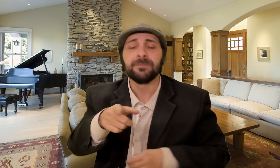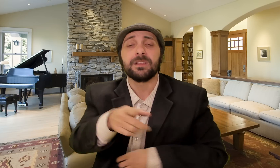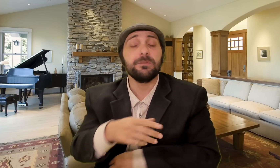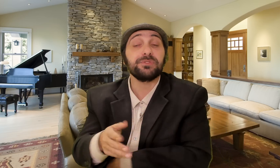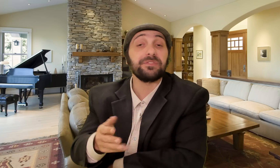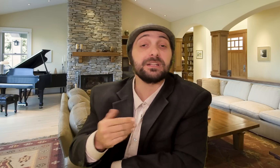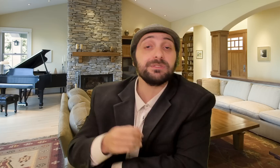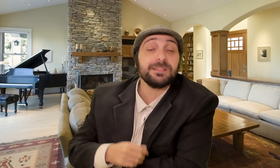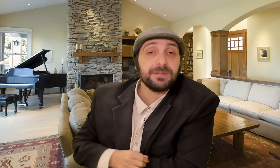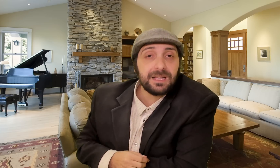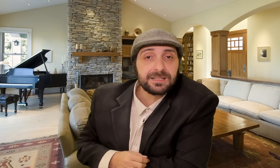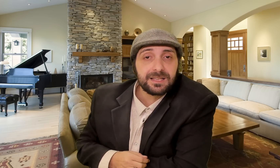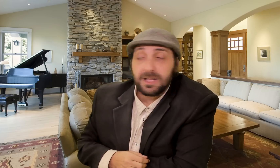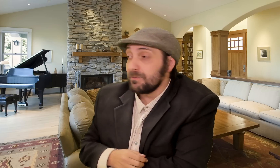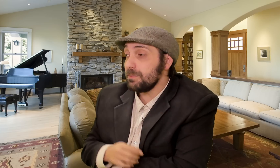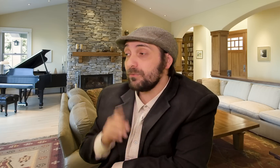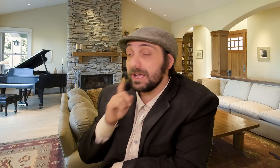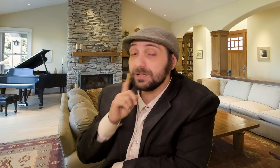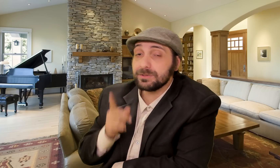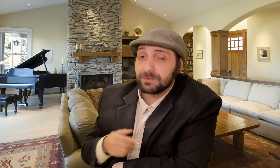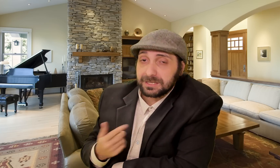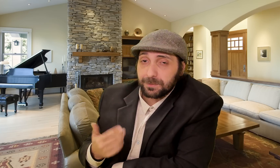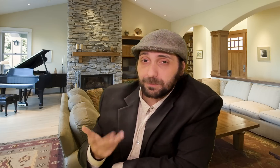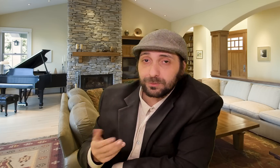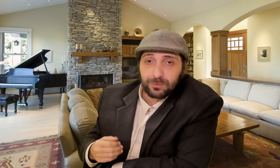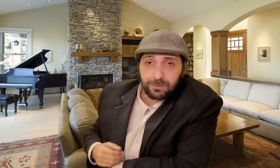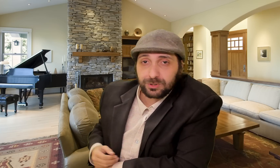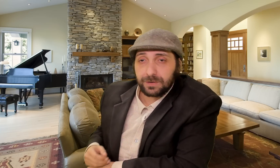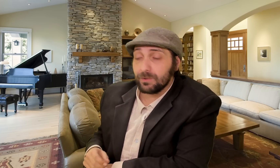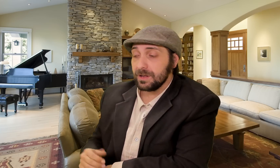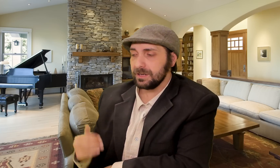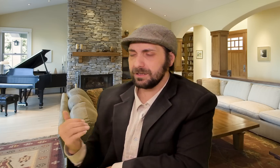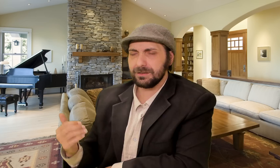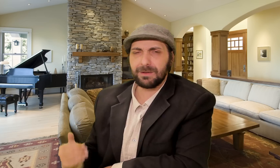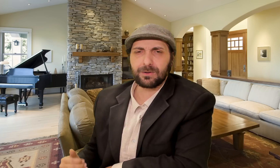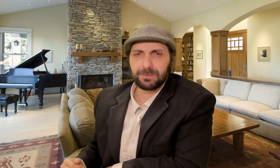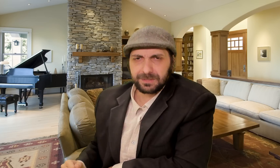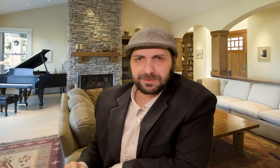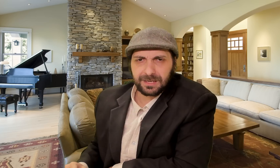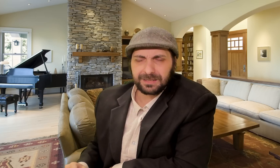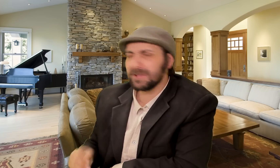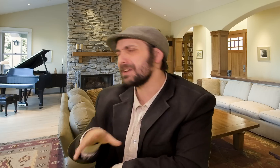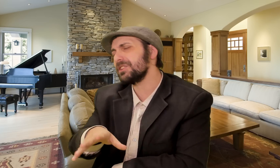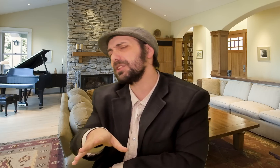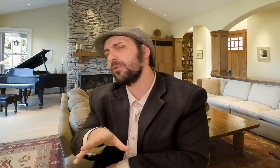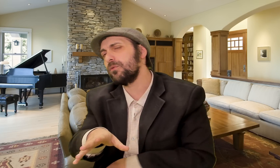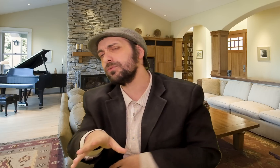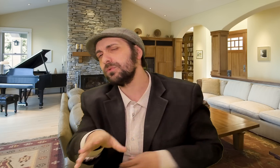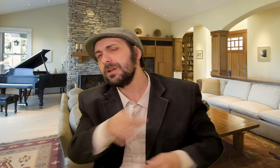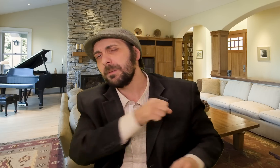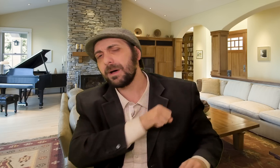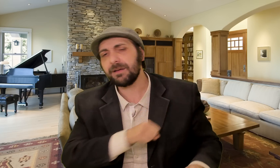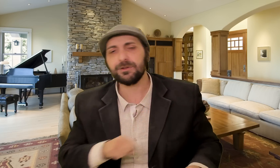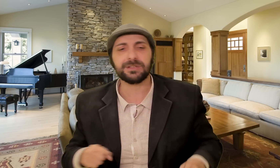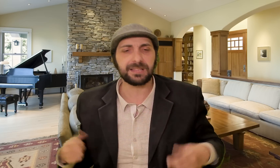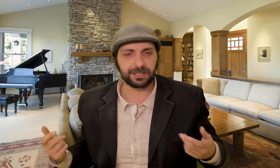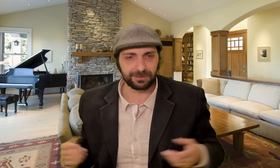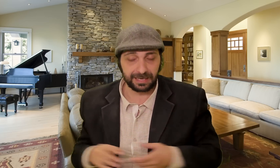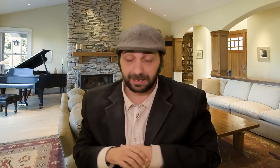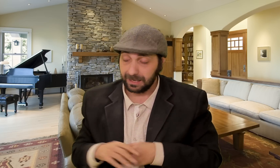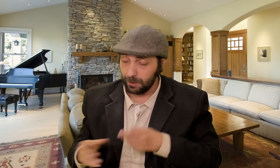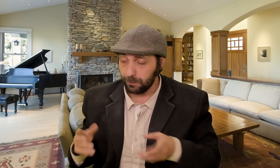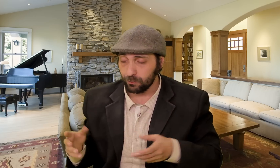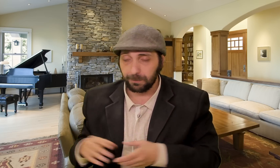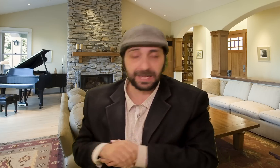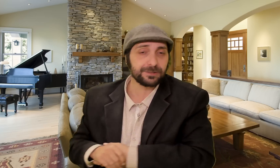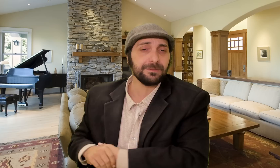vamos tratar aqui desse MS vamos ver a redução que ele tá pondo no combustível e uma comissãozinha aí você vai arrepender um fundo maravilhoso que ele tá